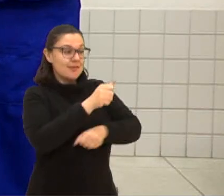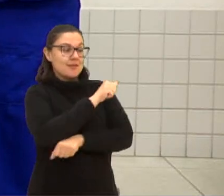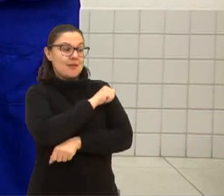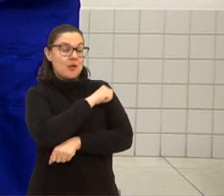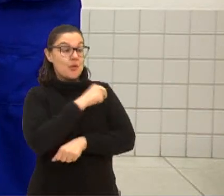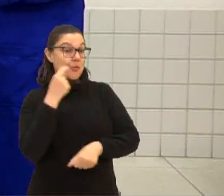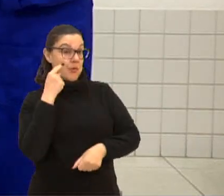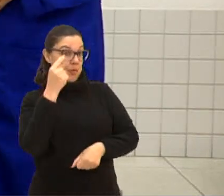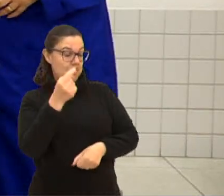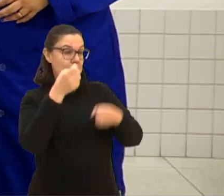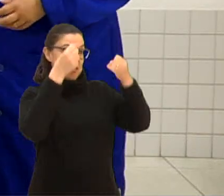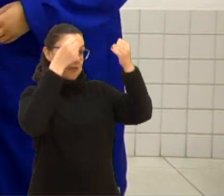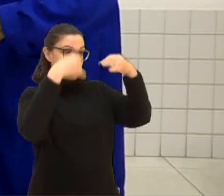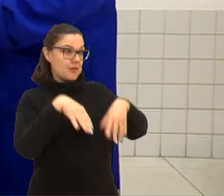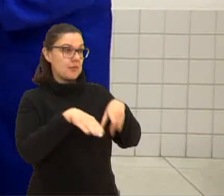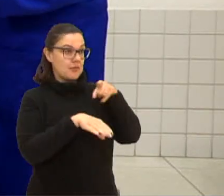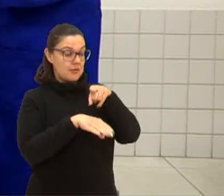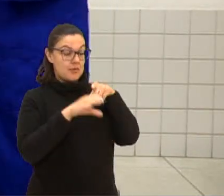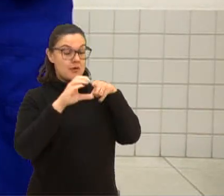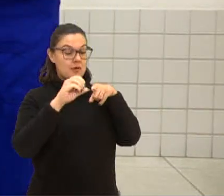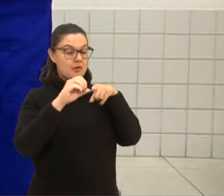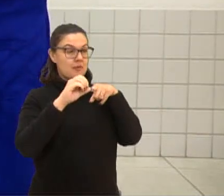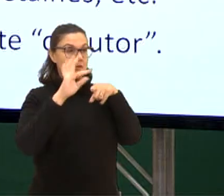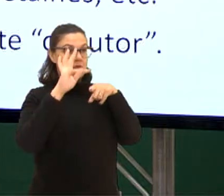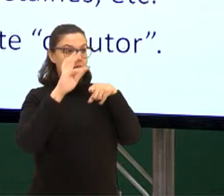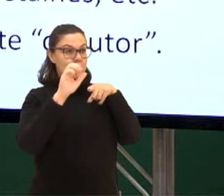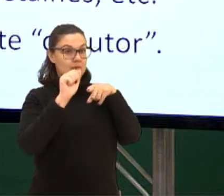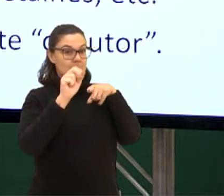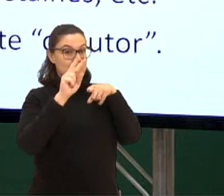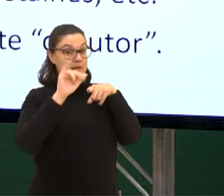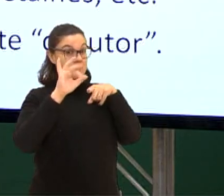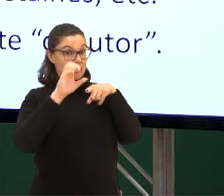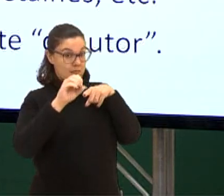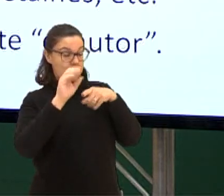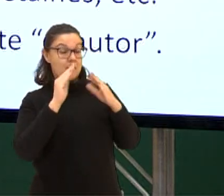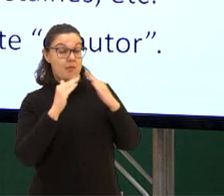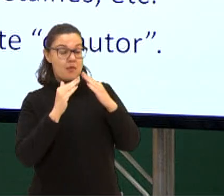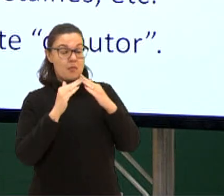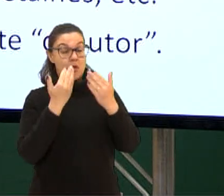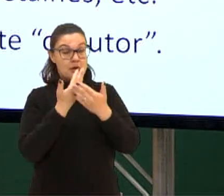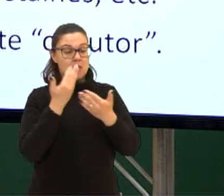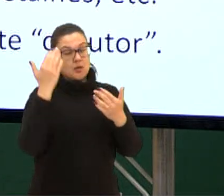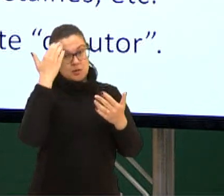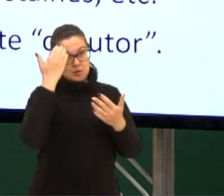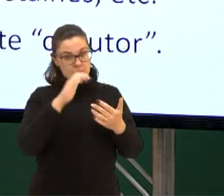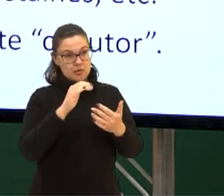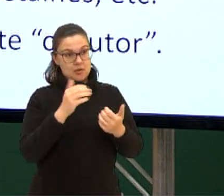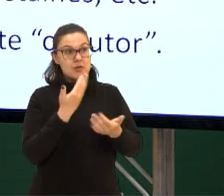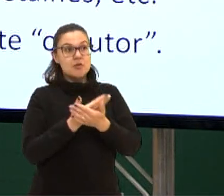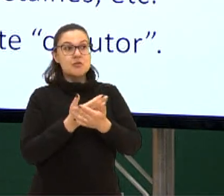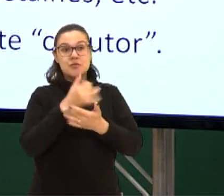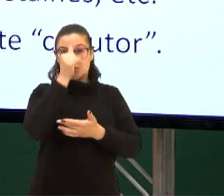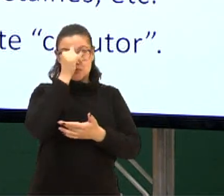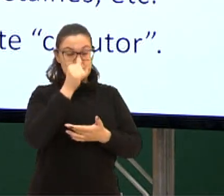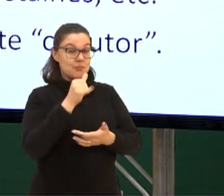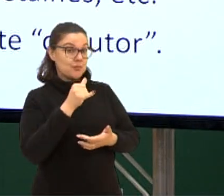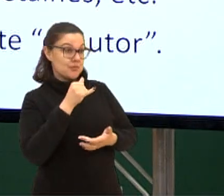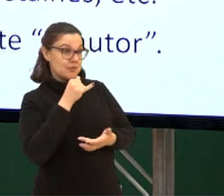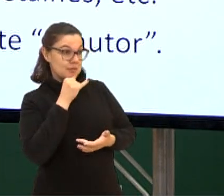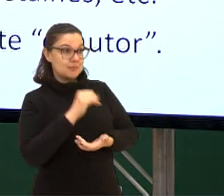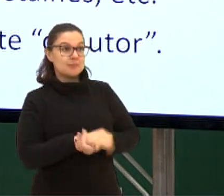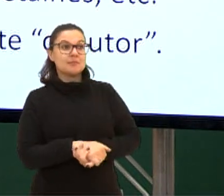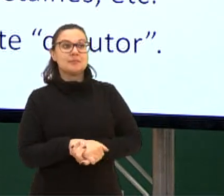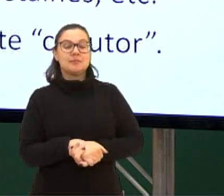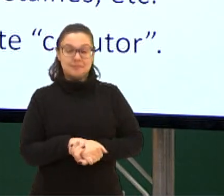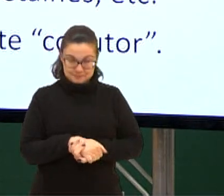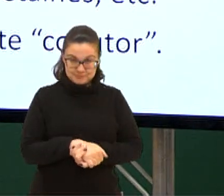né? Eu vou falar desse Otávio aqui, ó. Vai lá. O Otávio, ele é de Curitiba e estuda no IEPPEP, que é o Instituto de